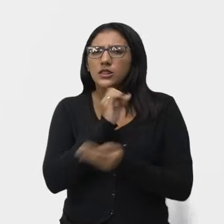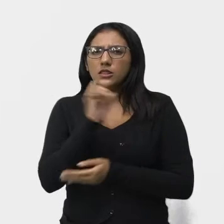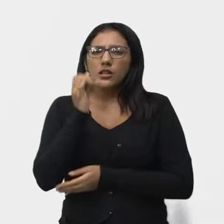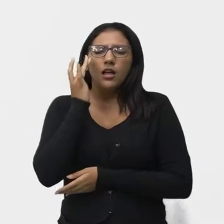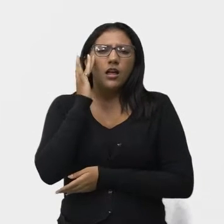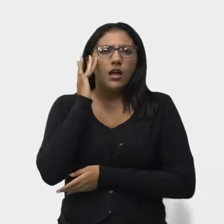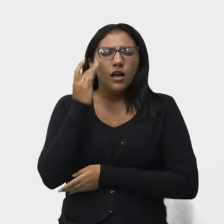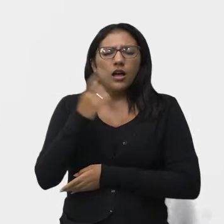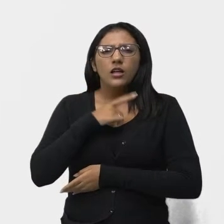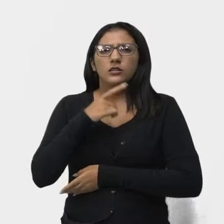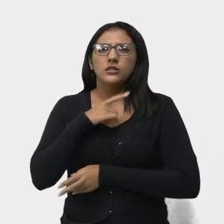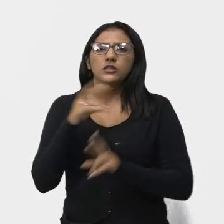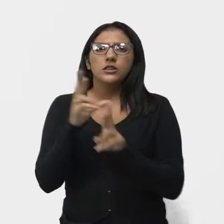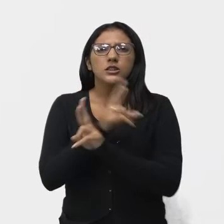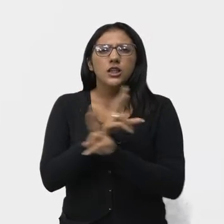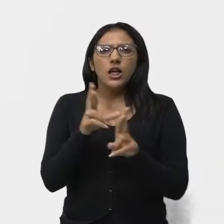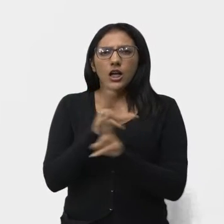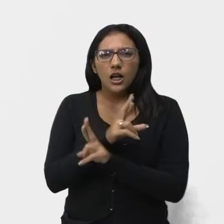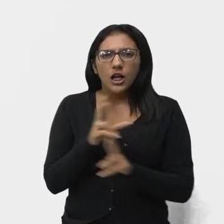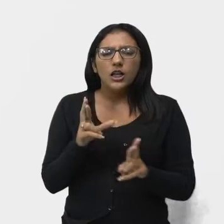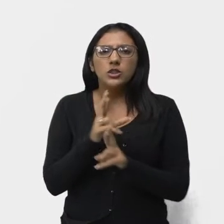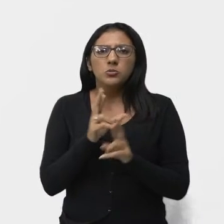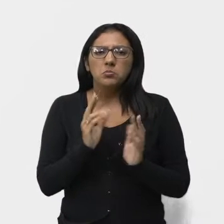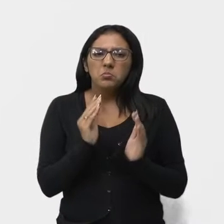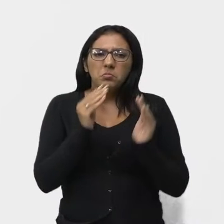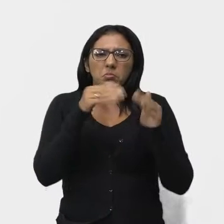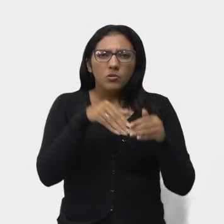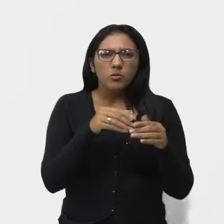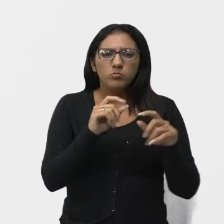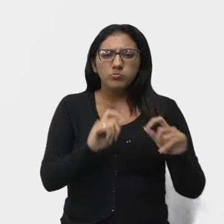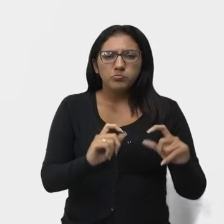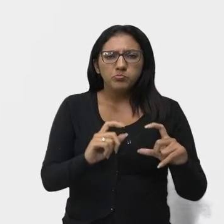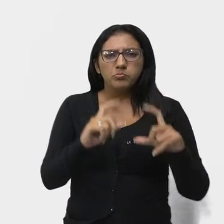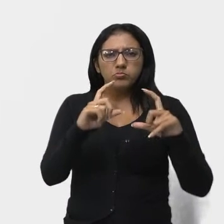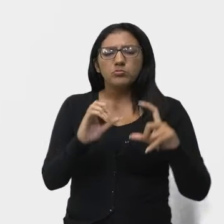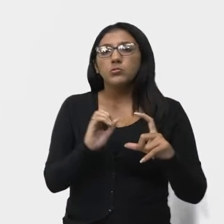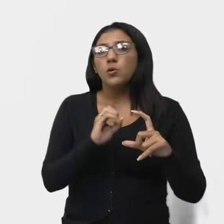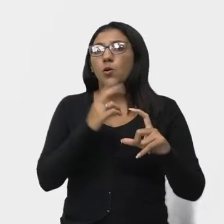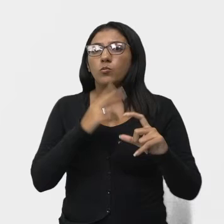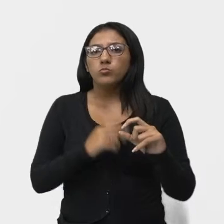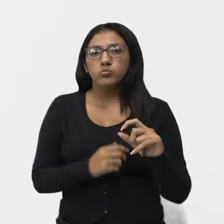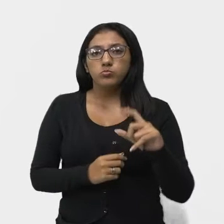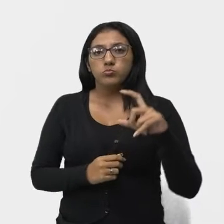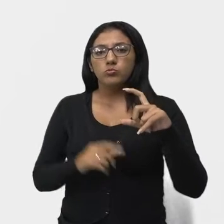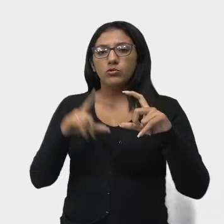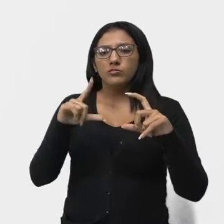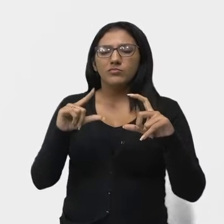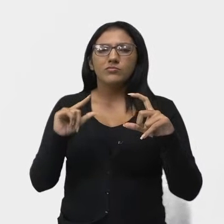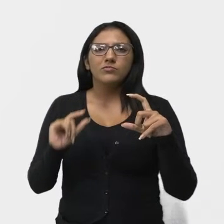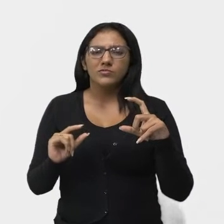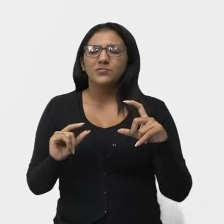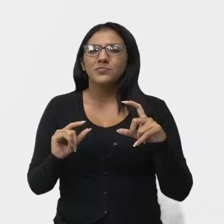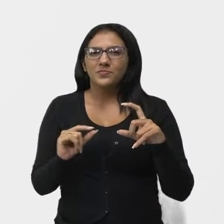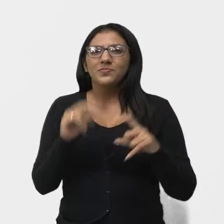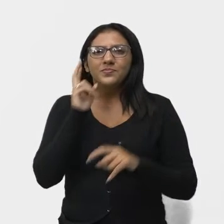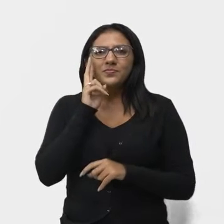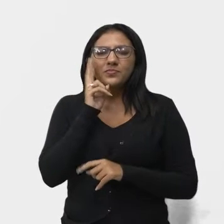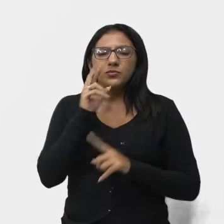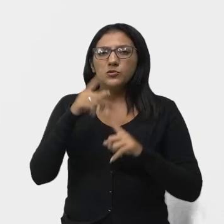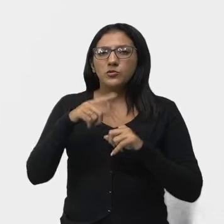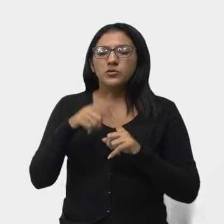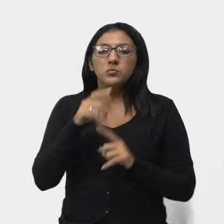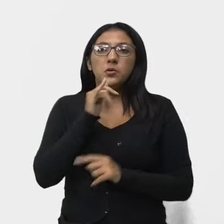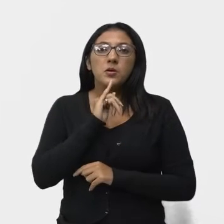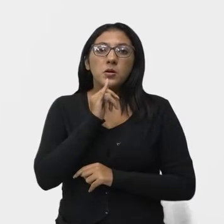ali relacionados de maneira direta ou de maneira inversa, tá? Isso implica, então, a gente